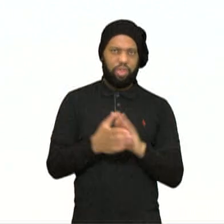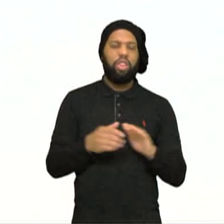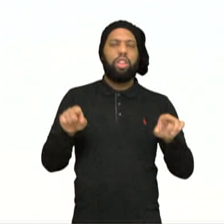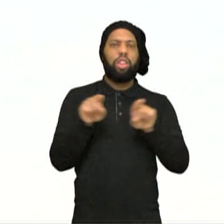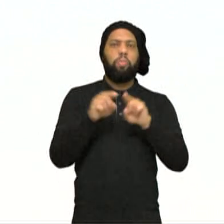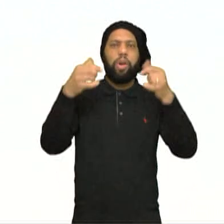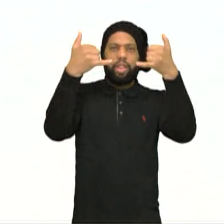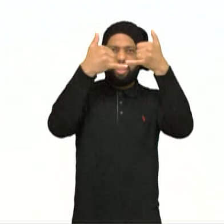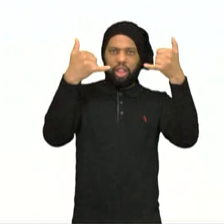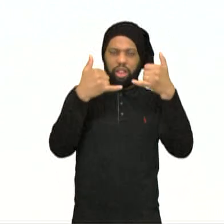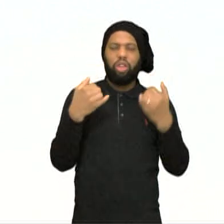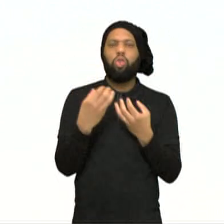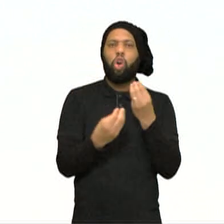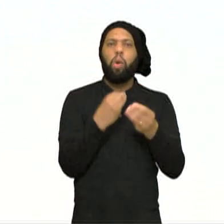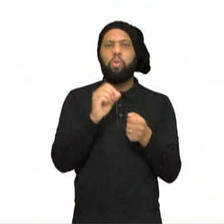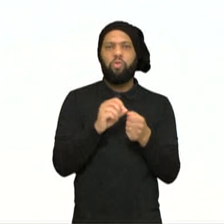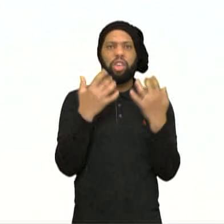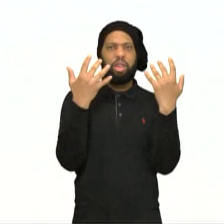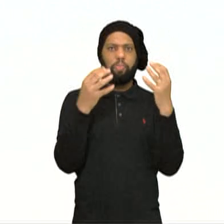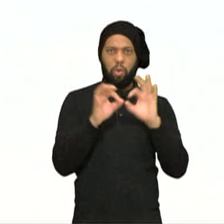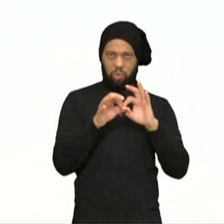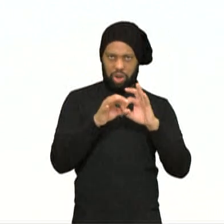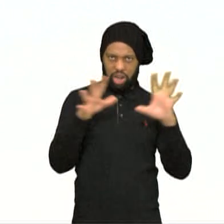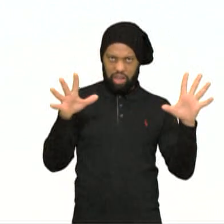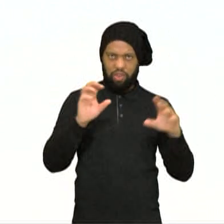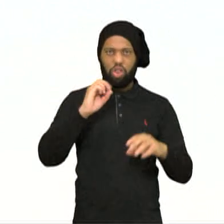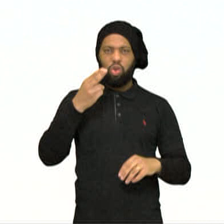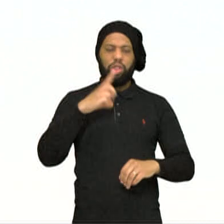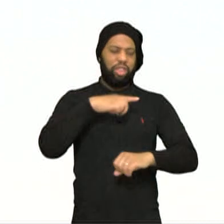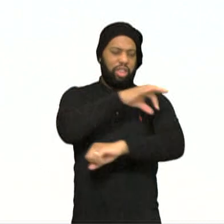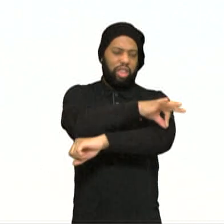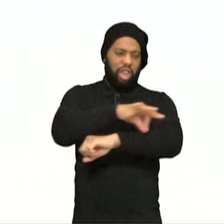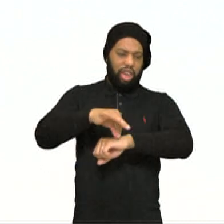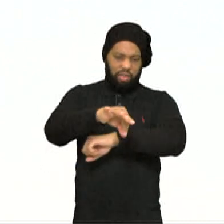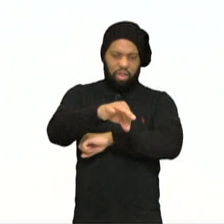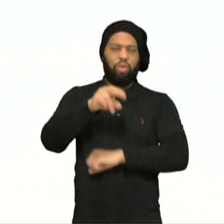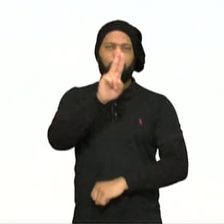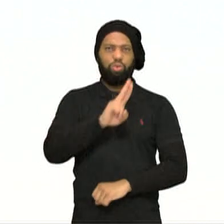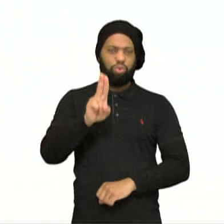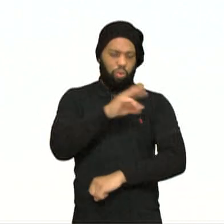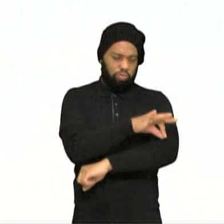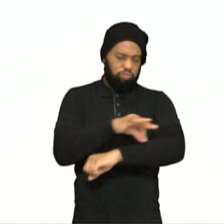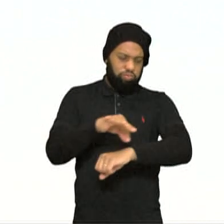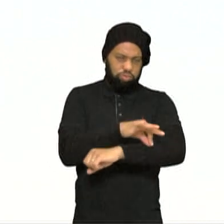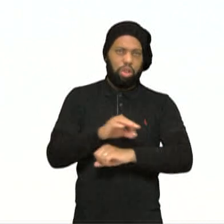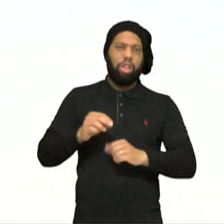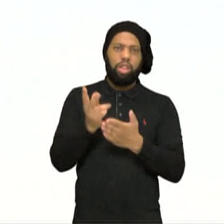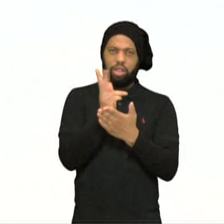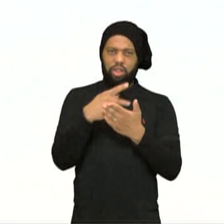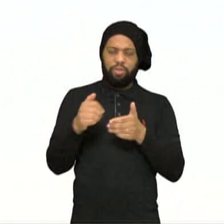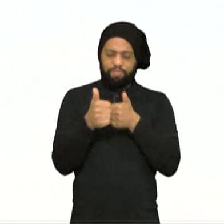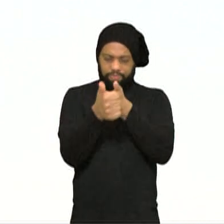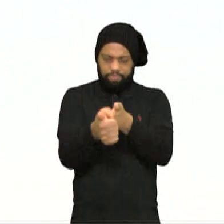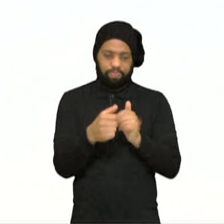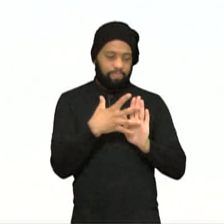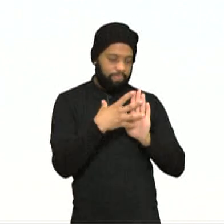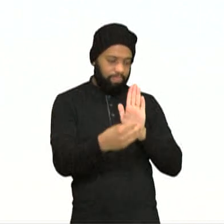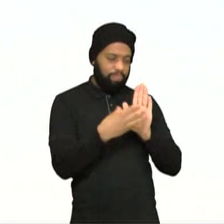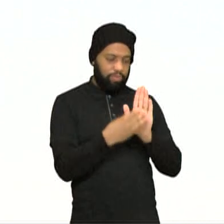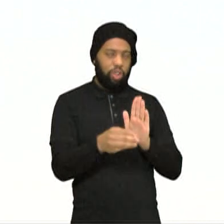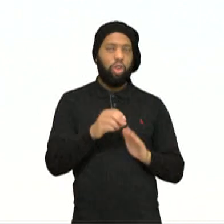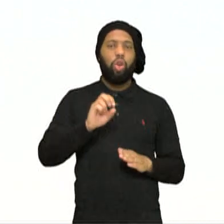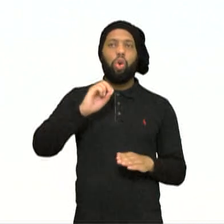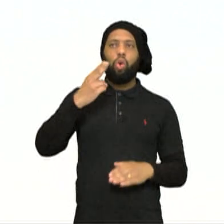ou foi feito com o auxílio de uma régua? Será que eles pegaram uma régua? É, o desenho segue um modelo ou é feito com base